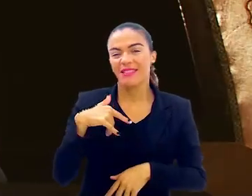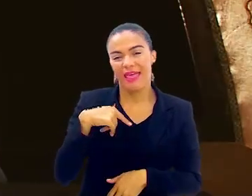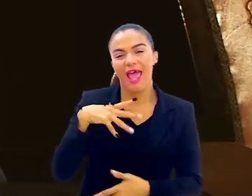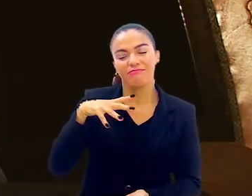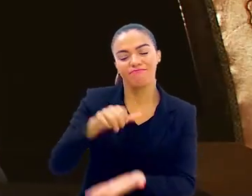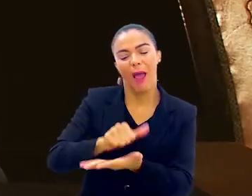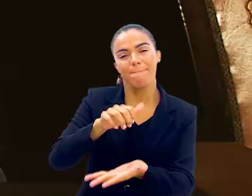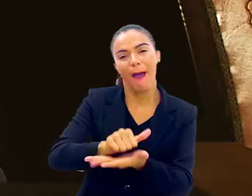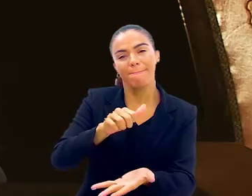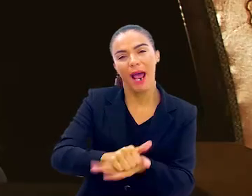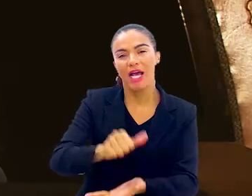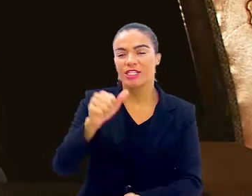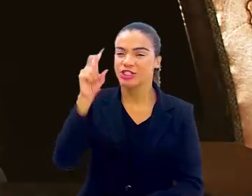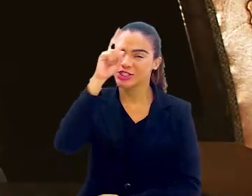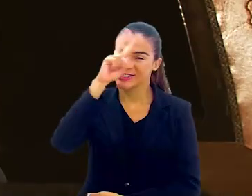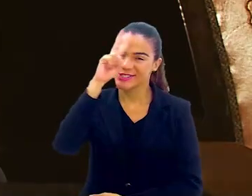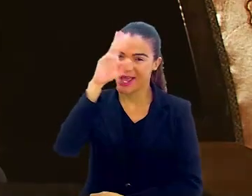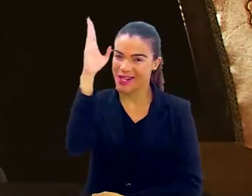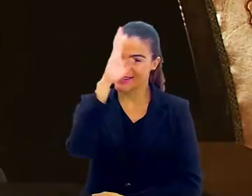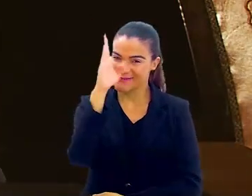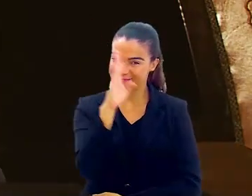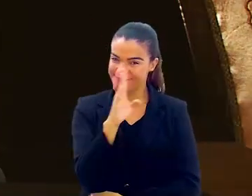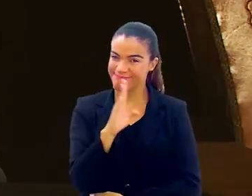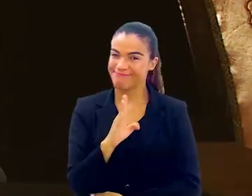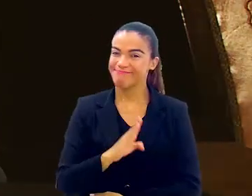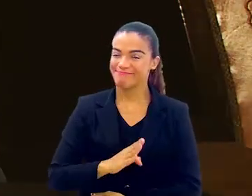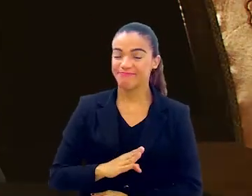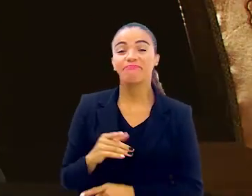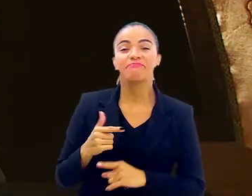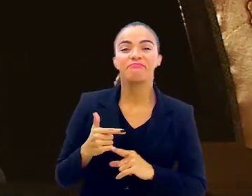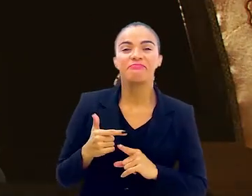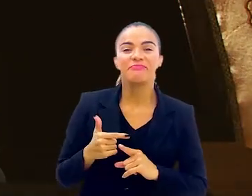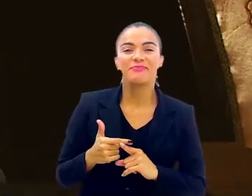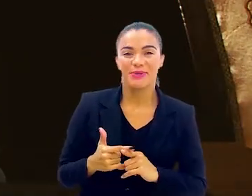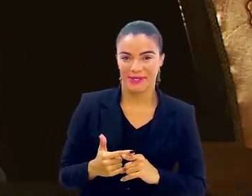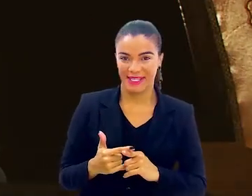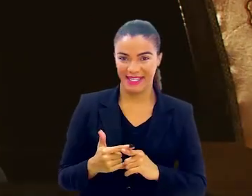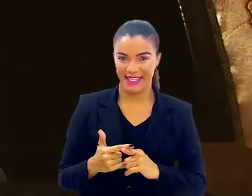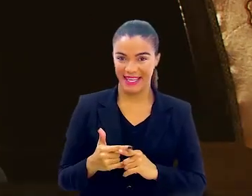escrito um pouco da história do Brasil, né? Porque